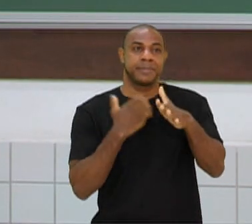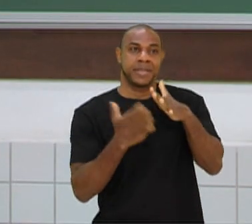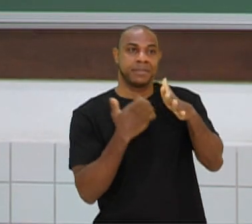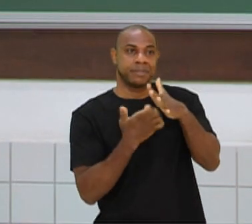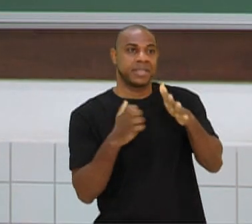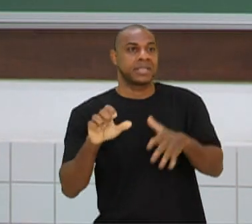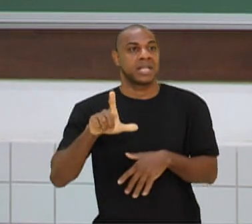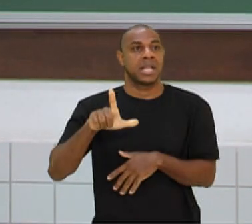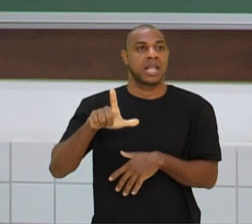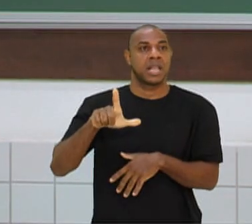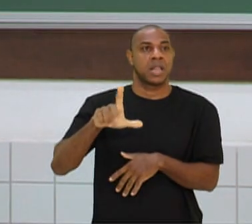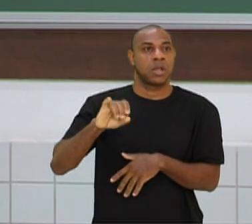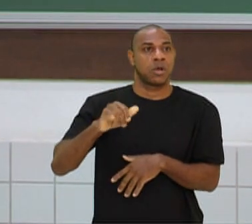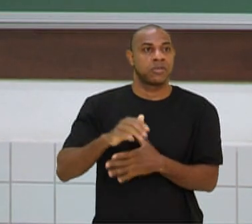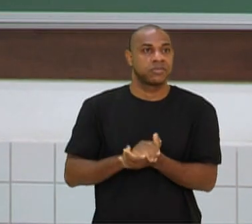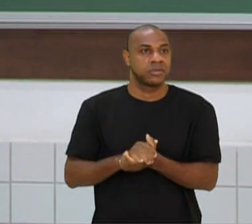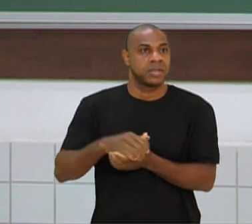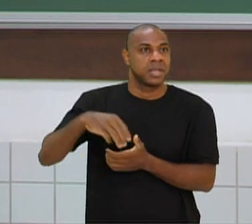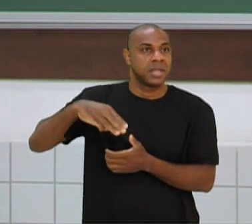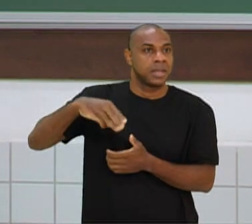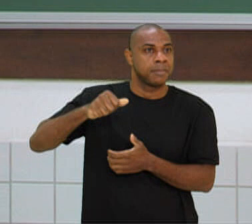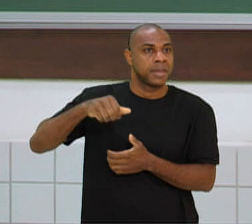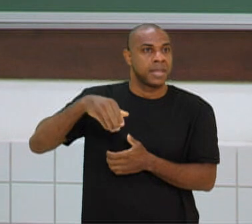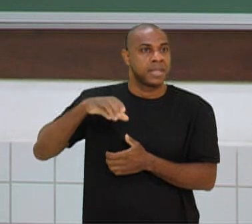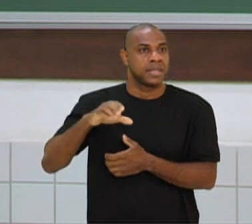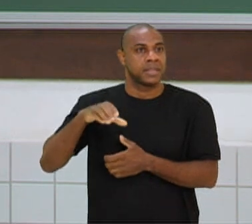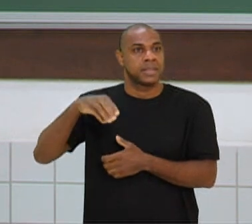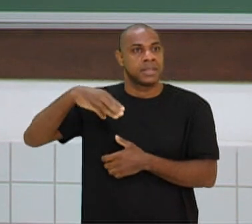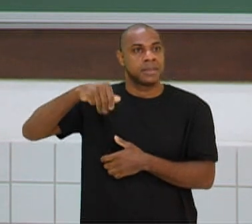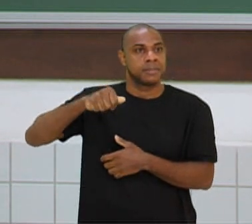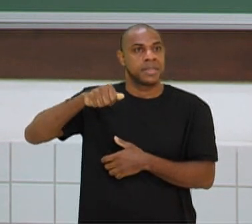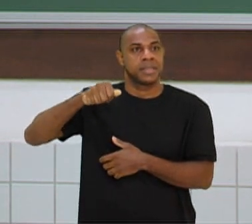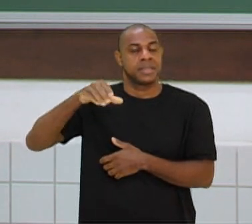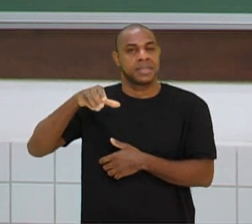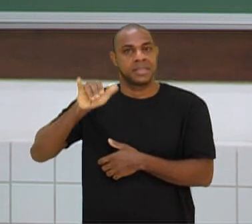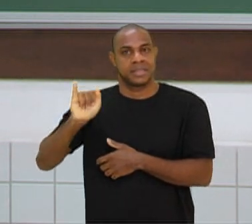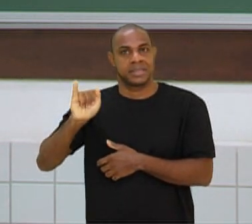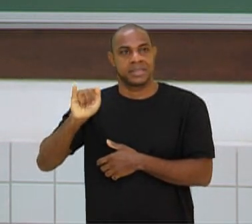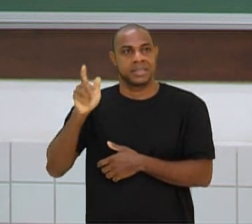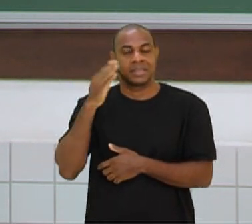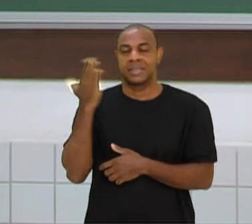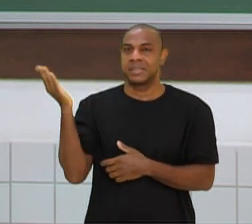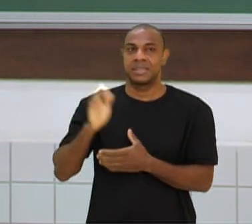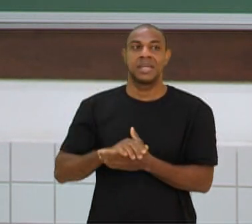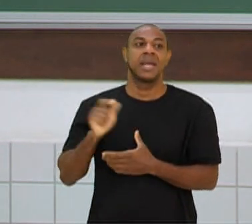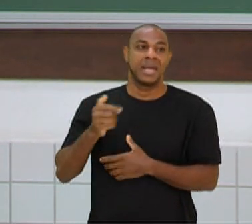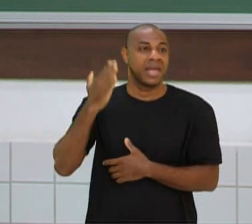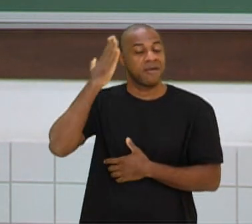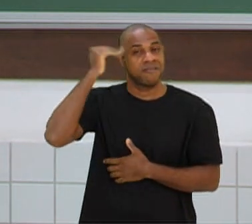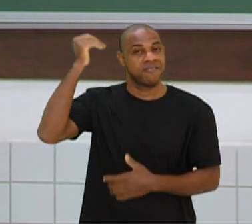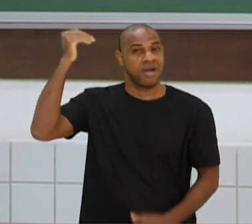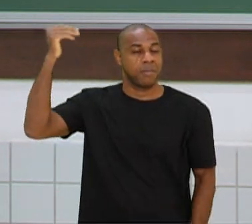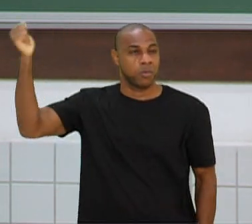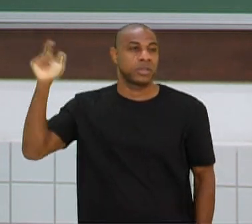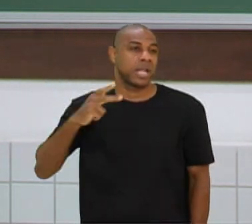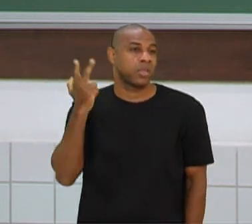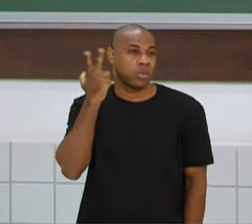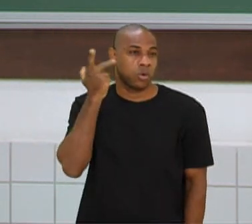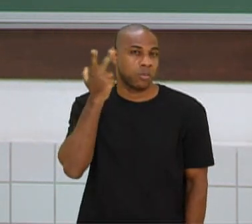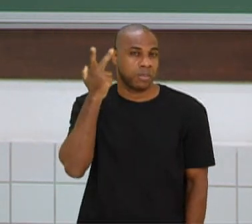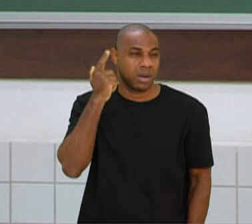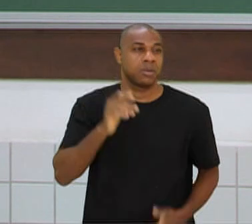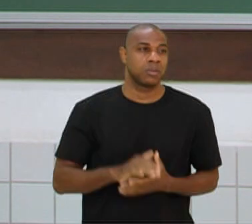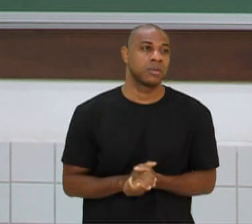ele tem a ideia de reunir as pessoas, trazer as pessoas para assistir a parada. É muito famoso, é muito comum e